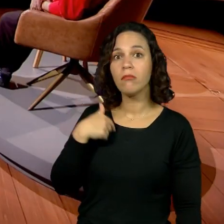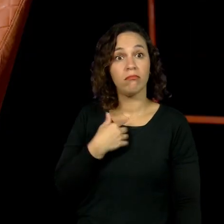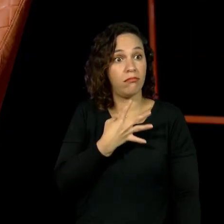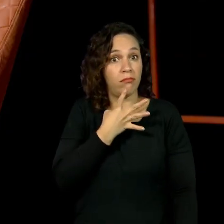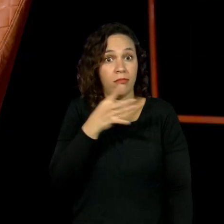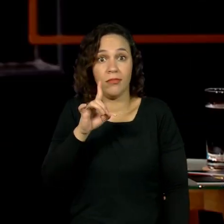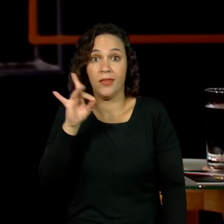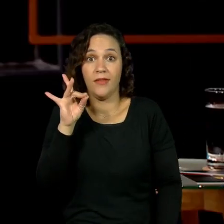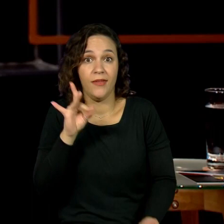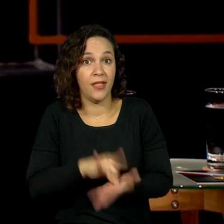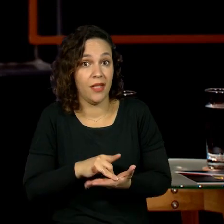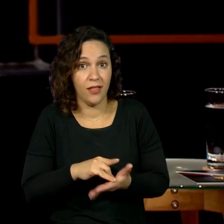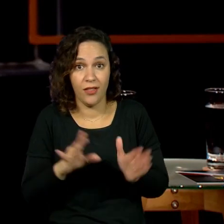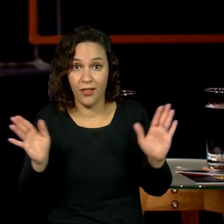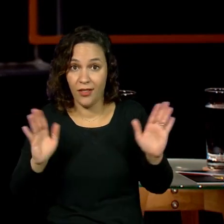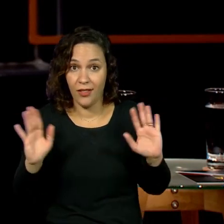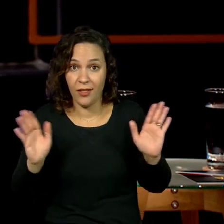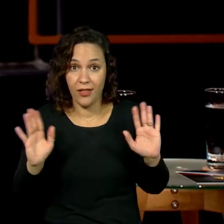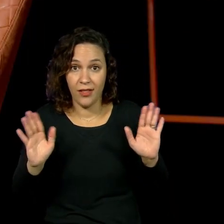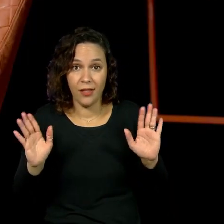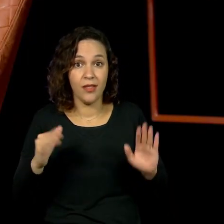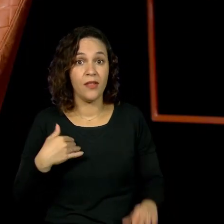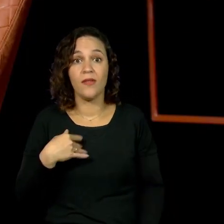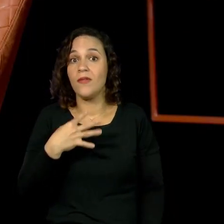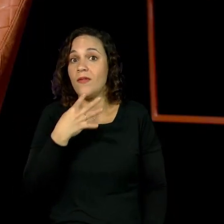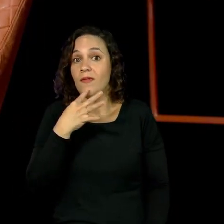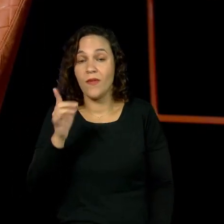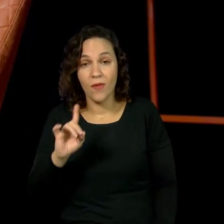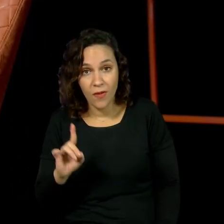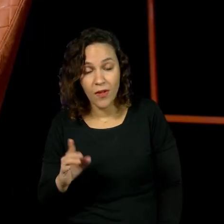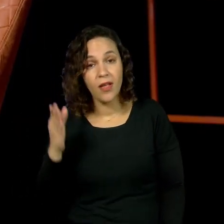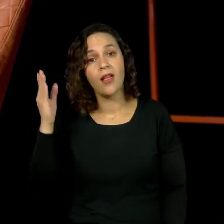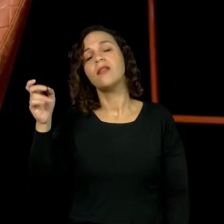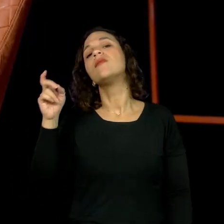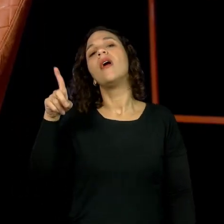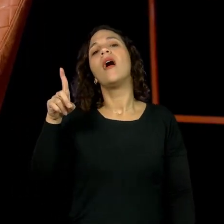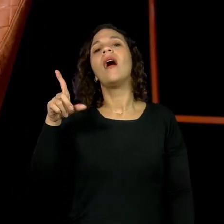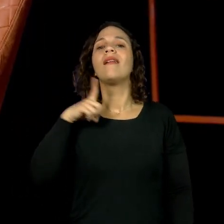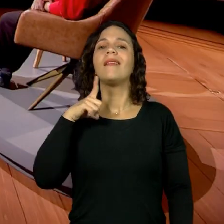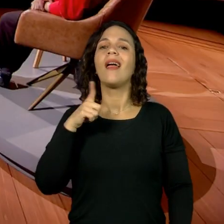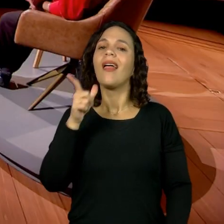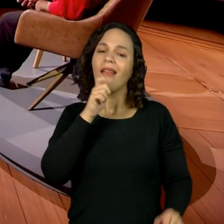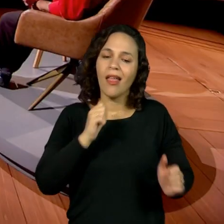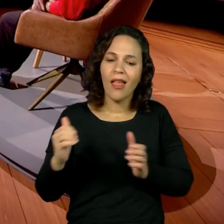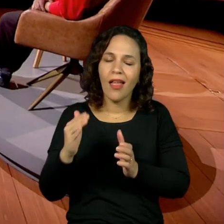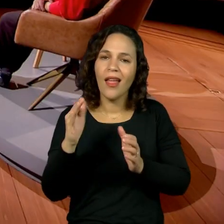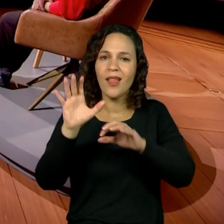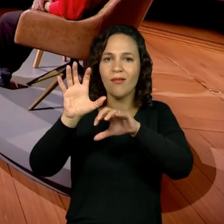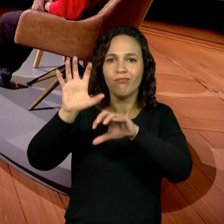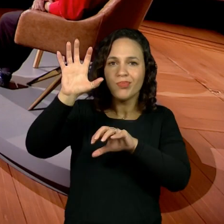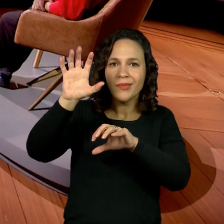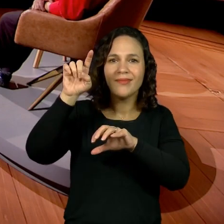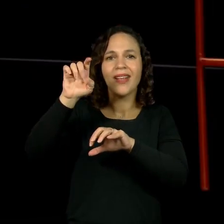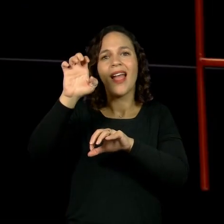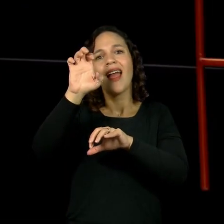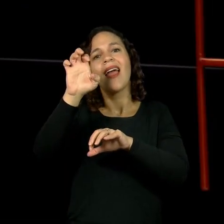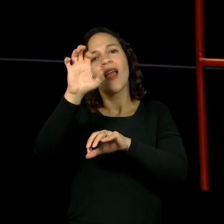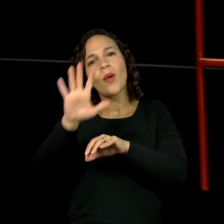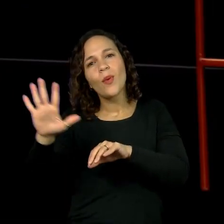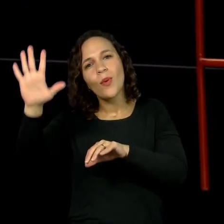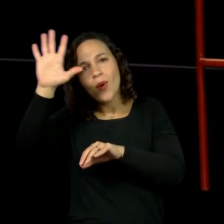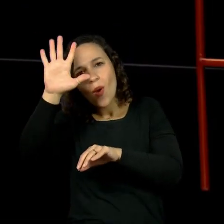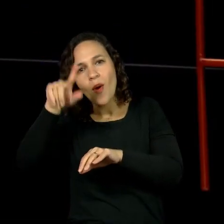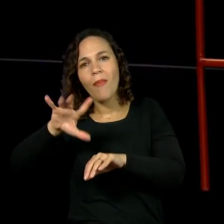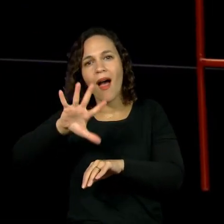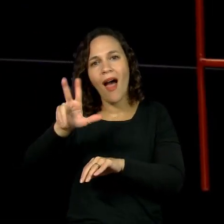falar no Canal de Suez, nem das tropas, nada tal. Na hora, me alistei na hora e vou para lá, né? Então, eu queria sair do quartel, tinha que sair. Além de ir